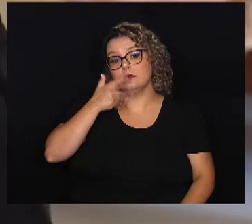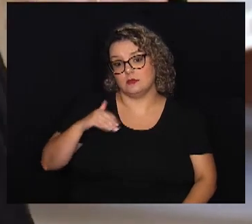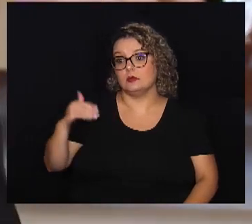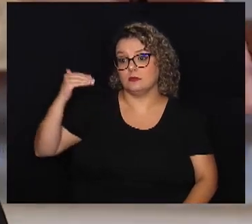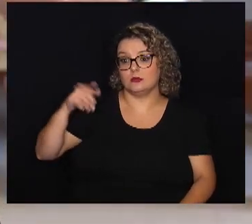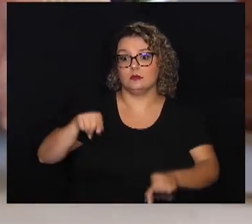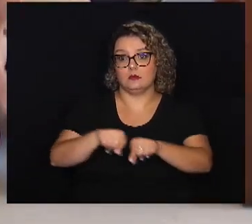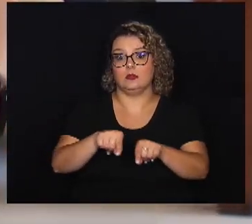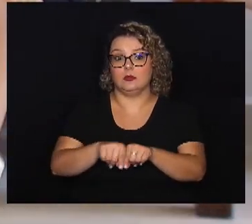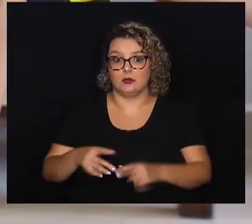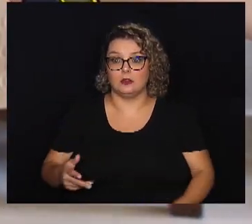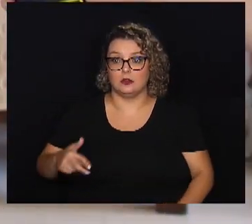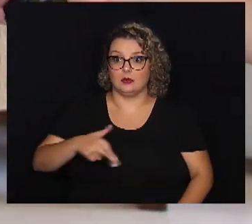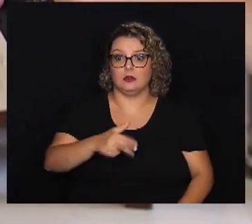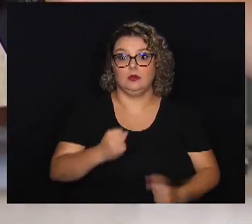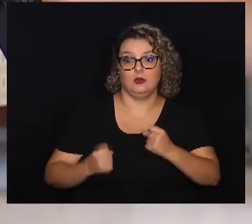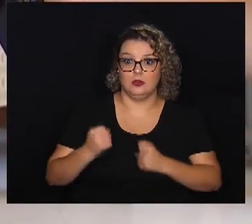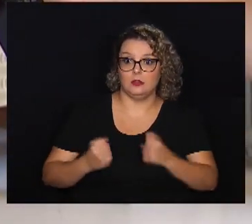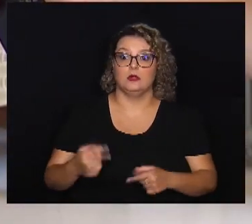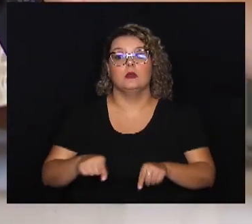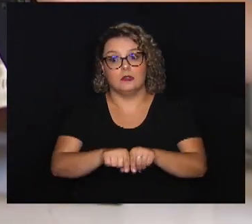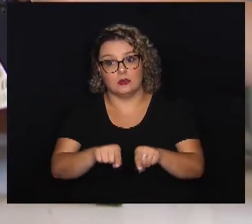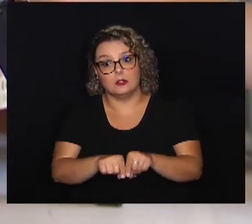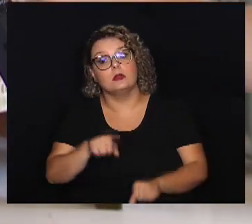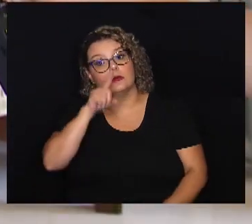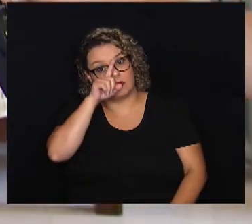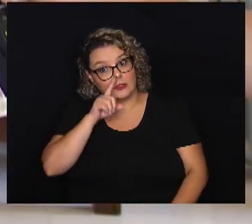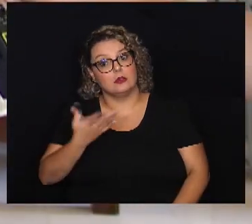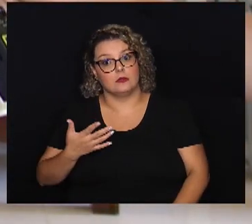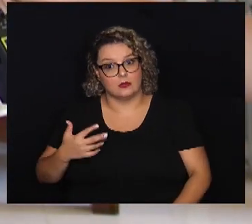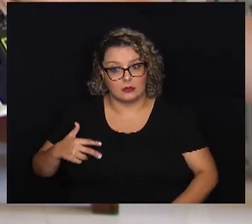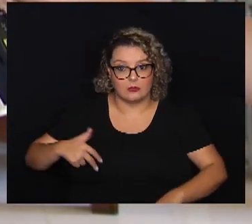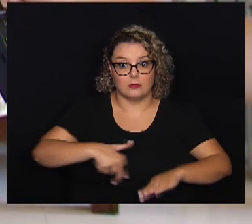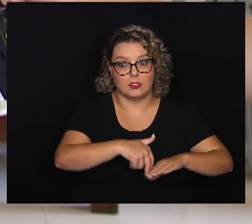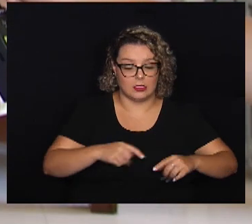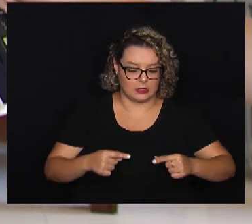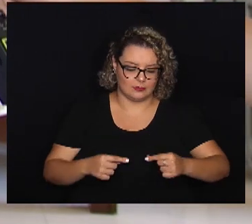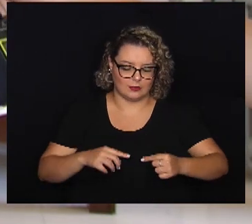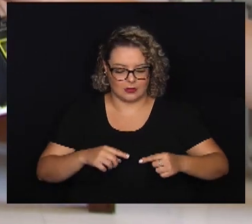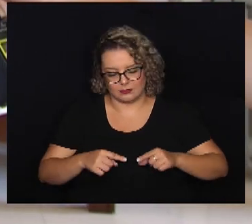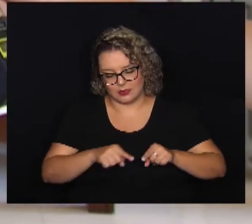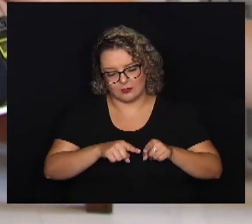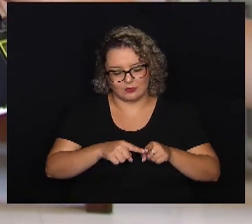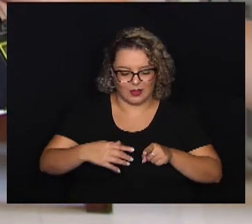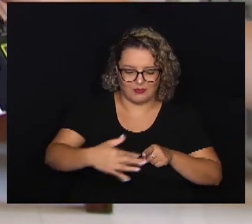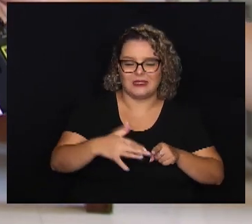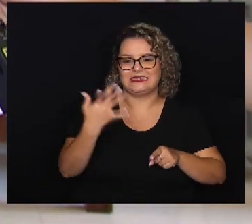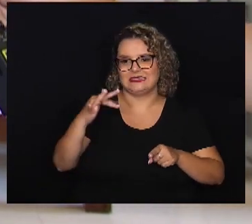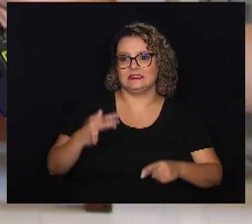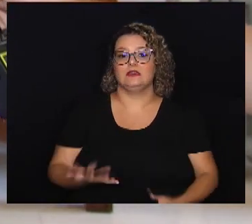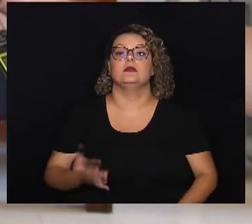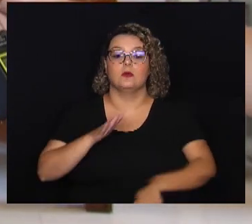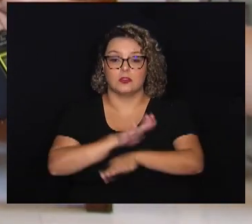quando começa a fase de andar e de correr, também é um perigo bater em algumas pontas. Então, essas cantoneiras ajudaram